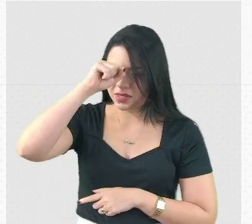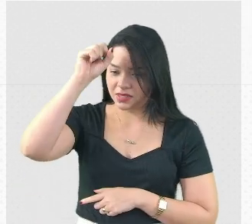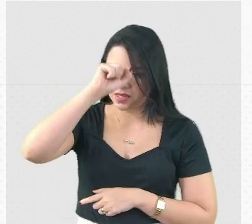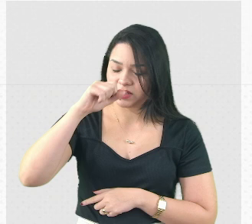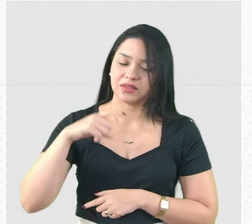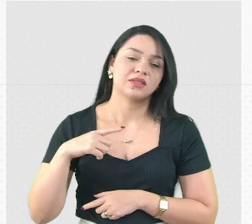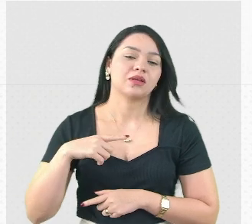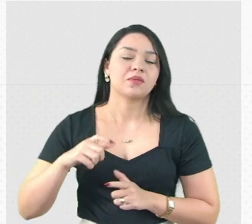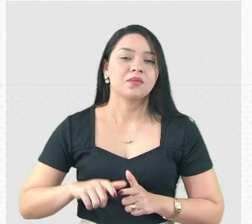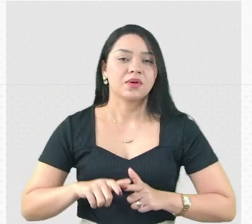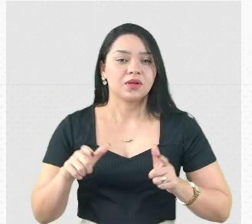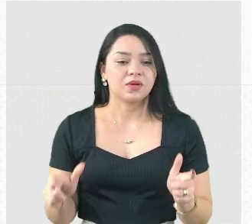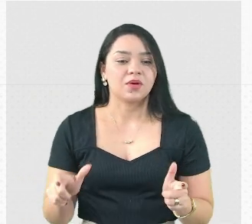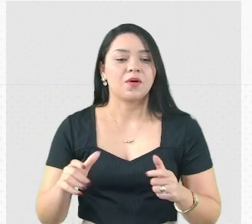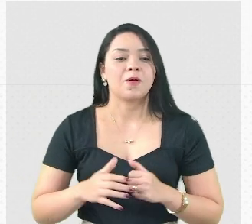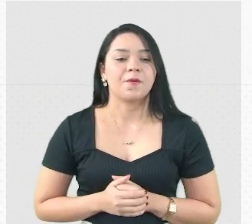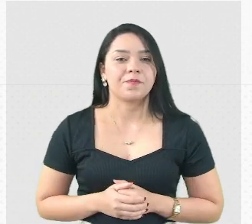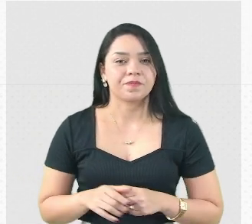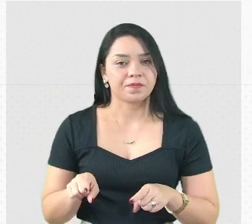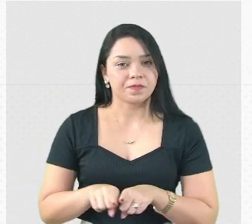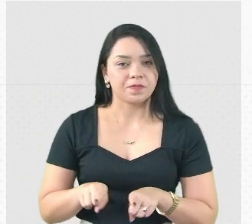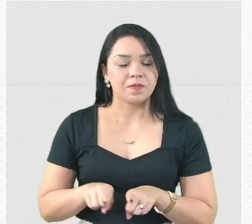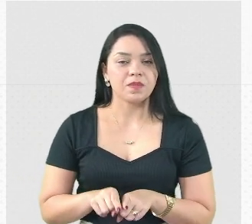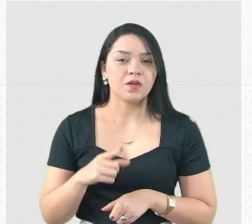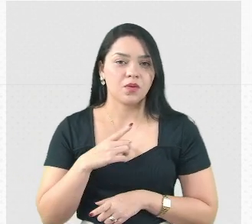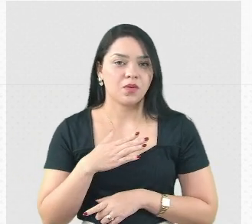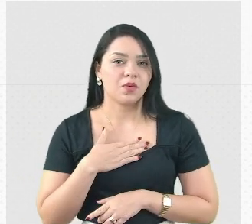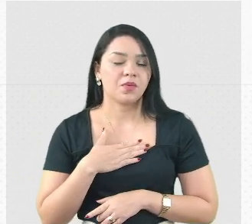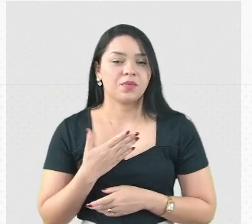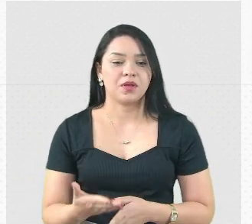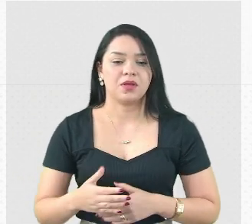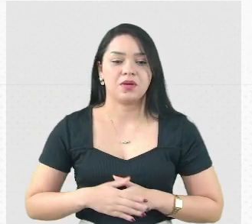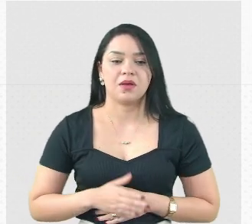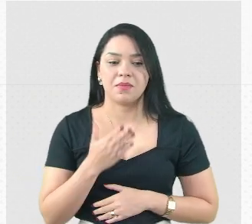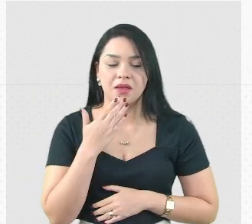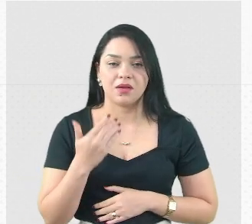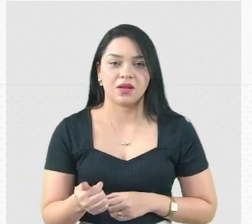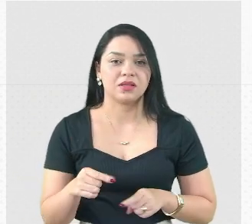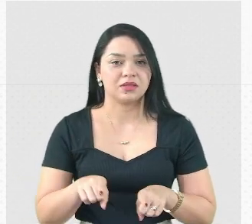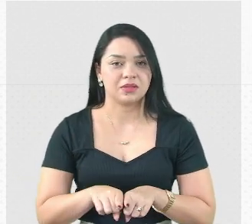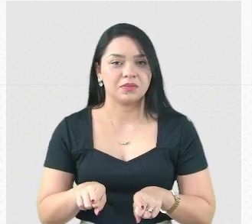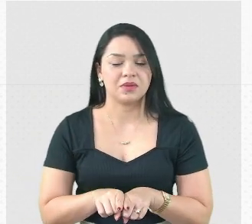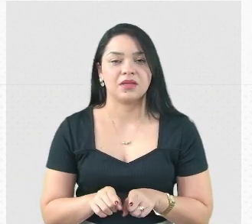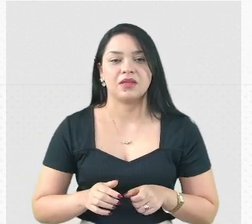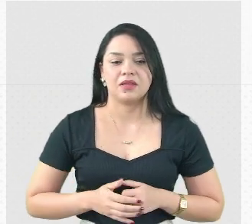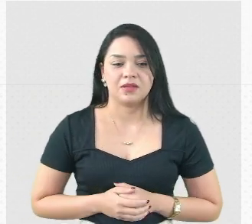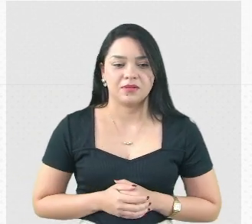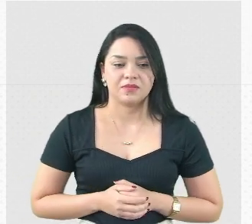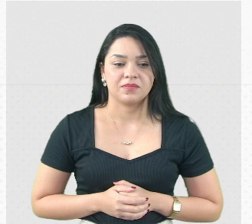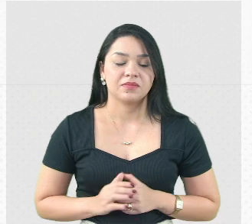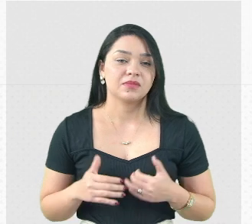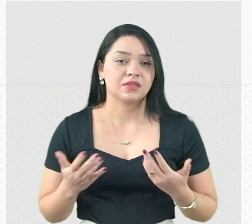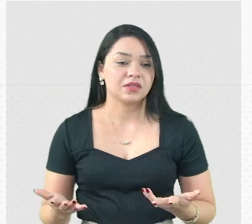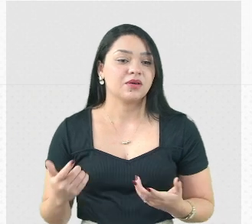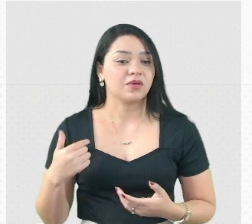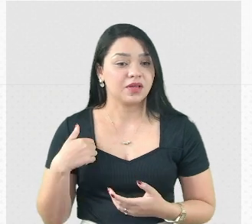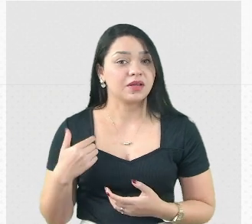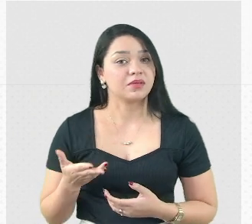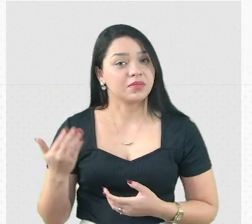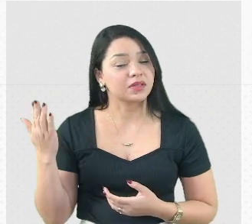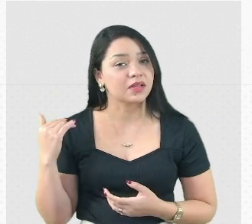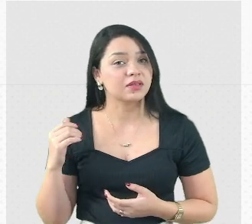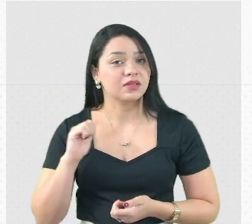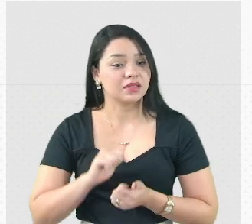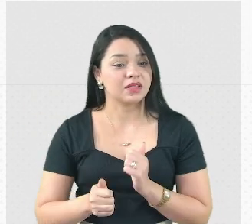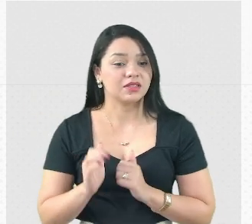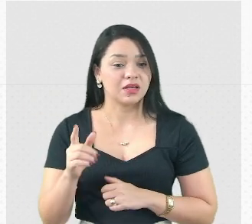tivesse uma maior concentração, otimizasse meu raciocínio, melhorasse meu rendimento. Olha só, eu era atleta.